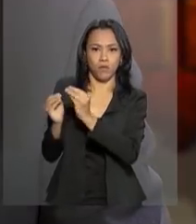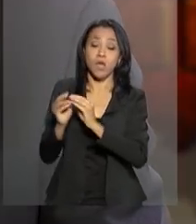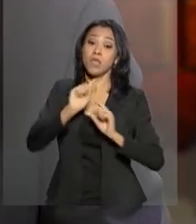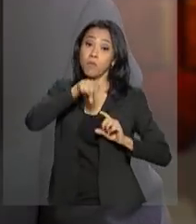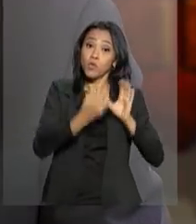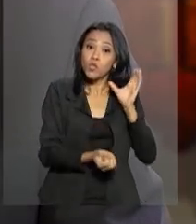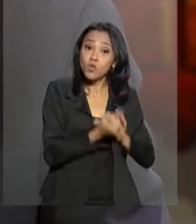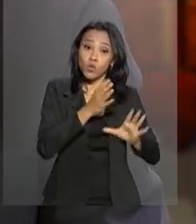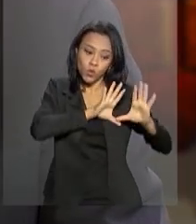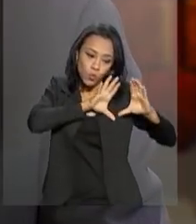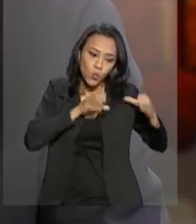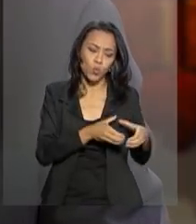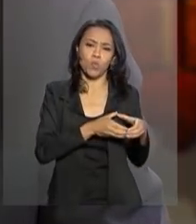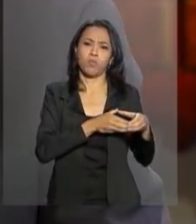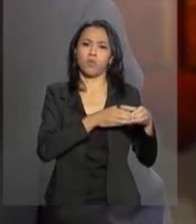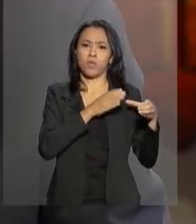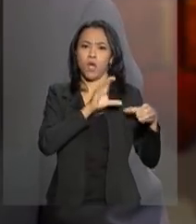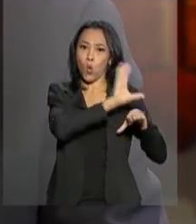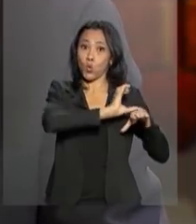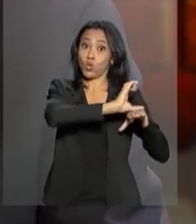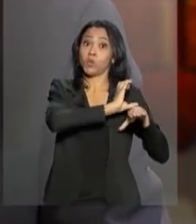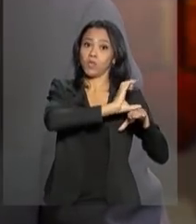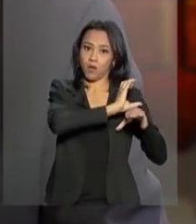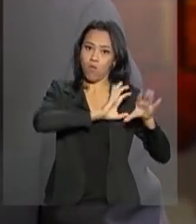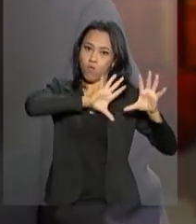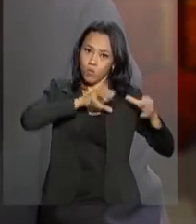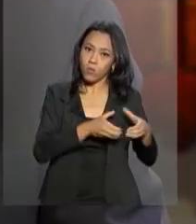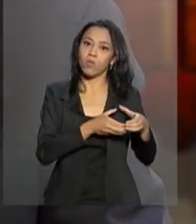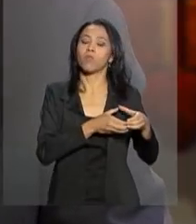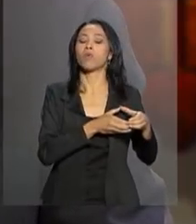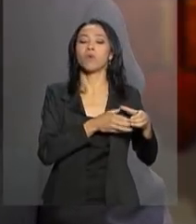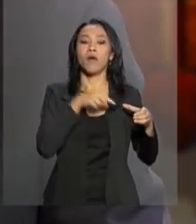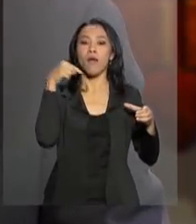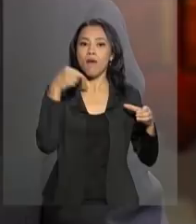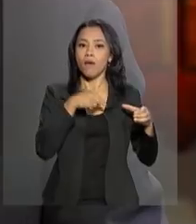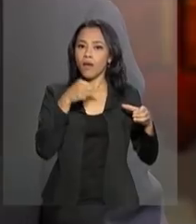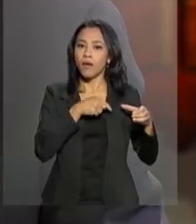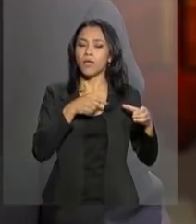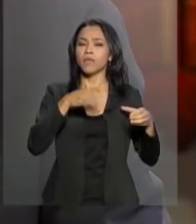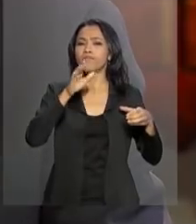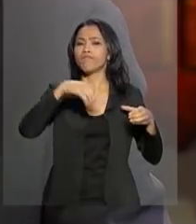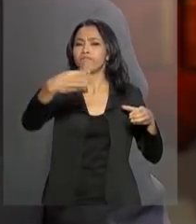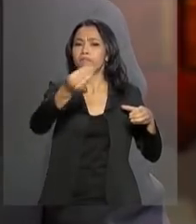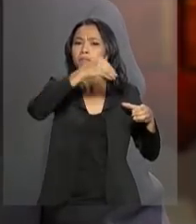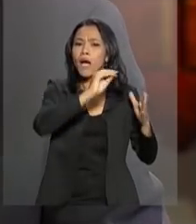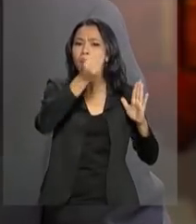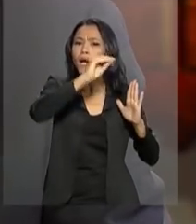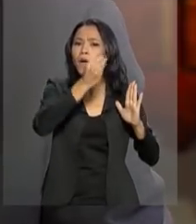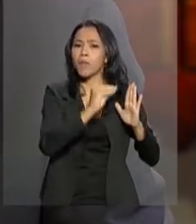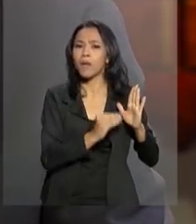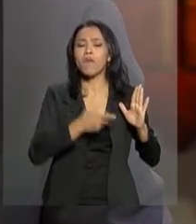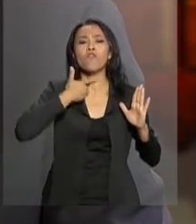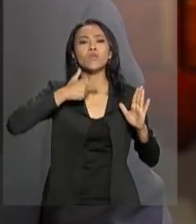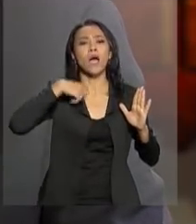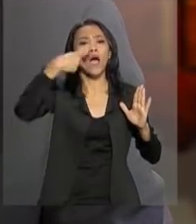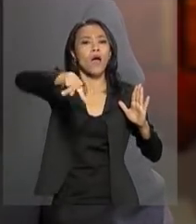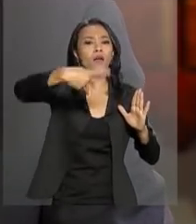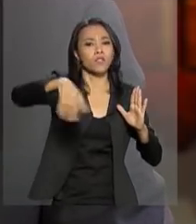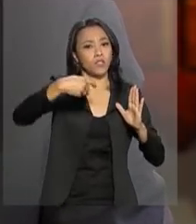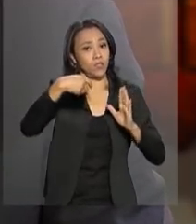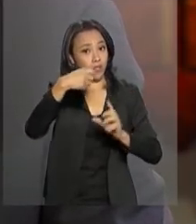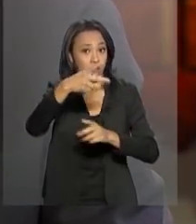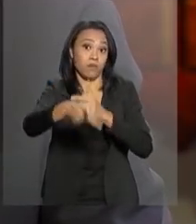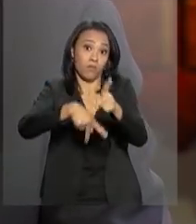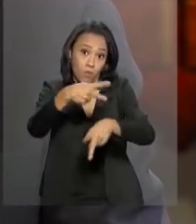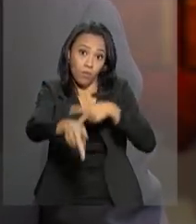instalada, decidiu-se que para ser ela revelador de toda a vontade popular, todos os segmentos da população,